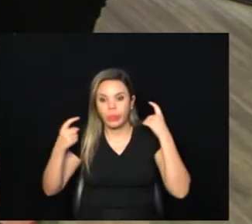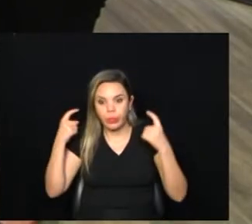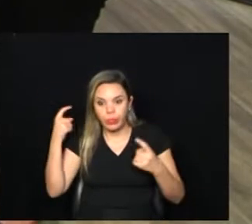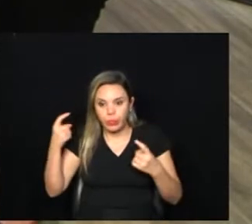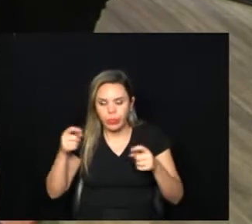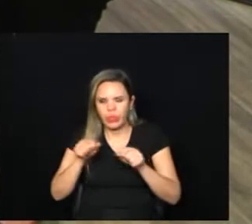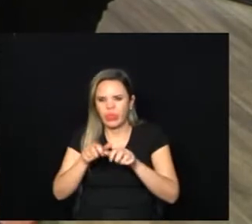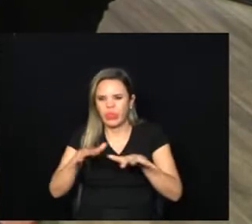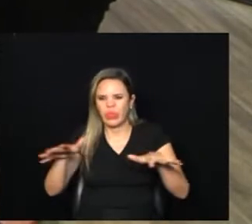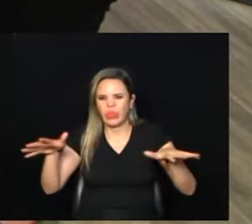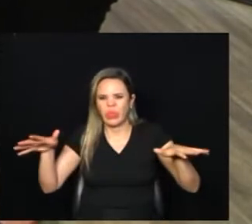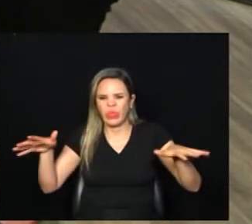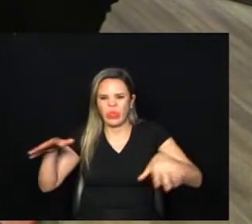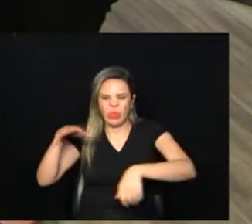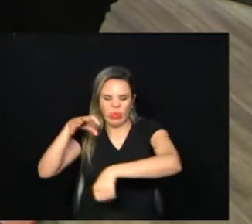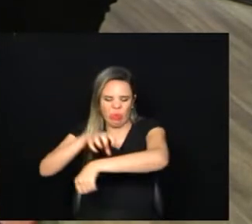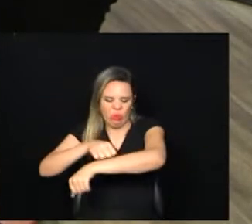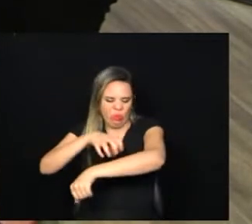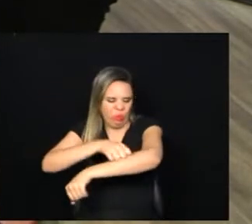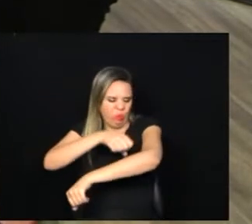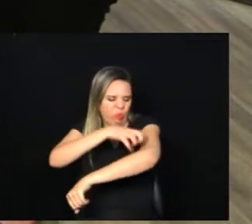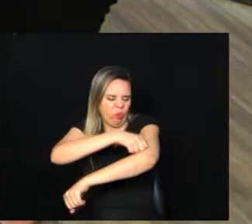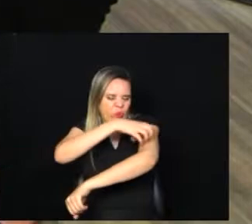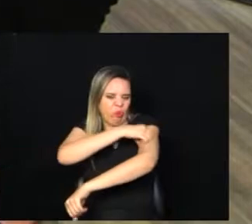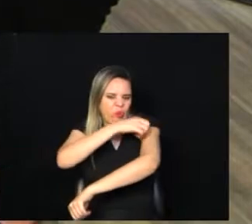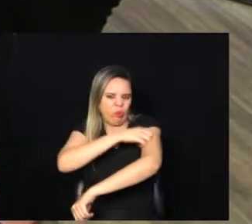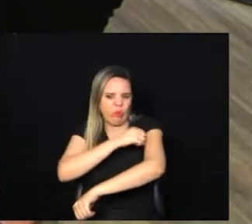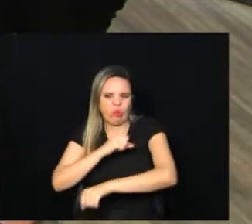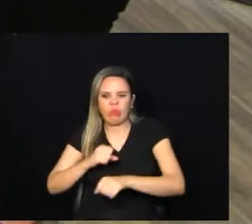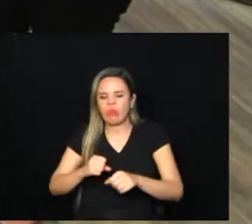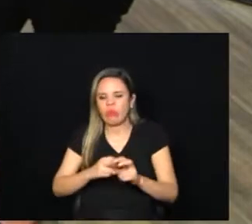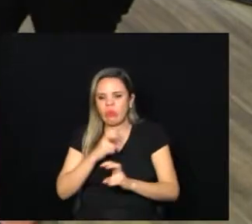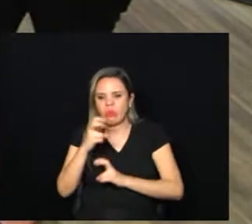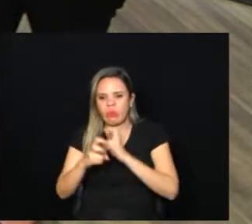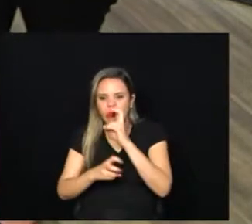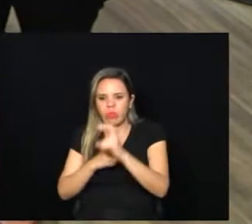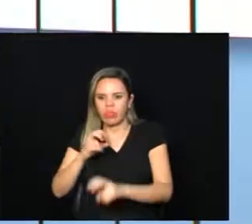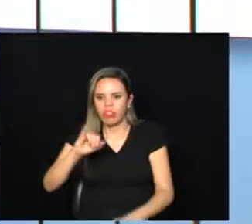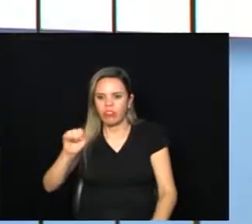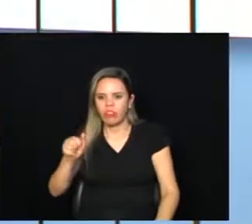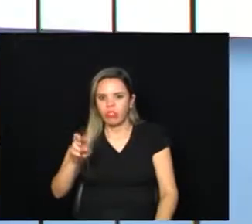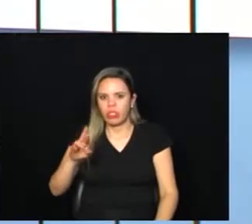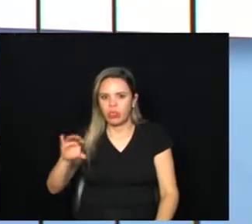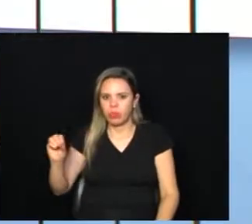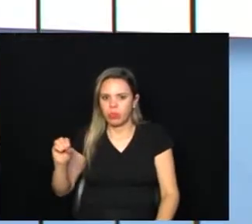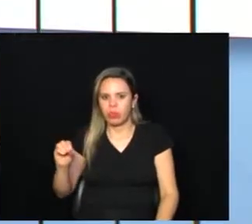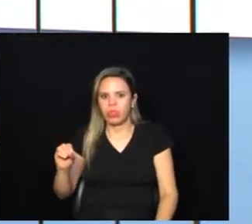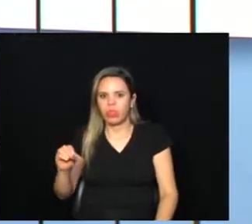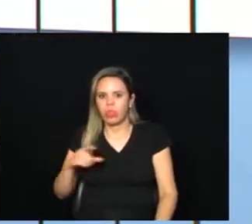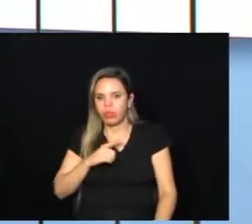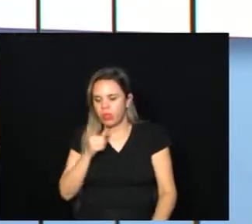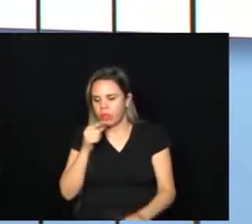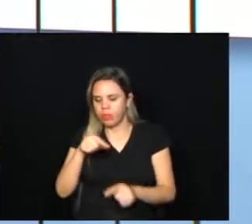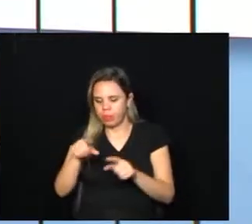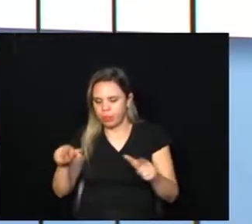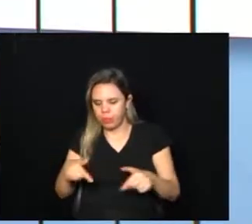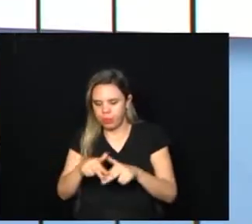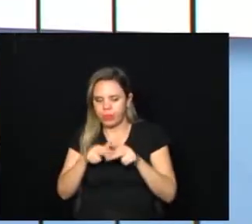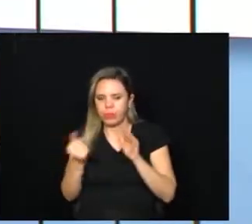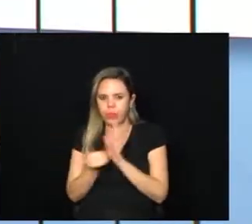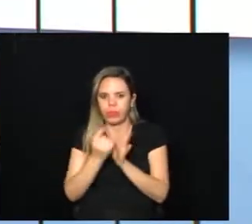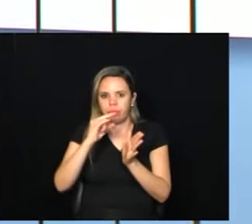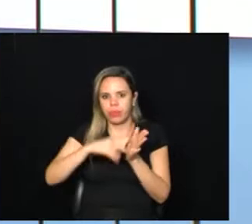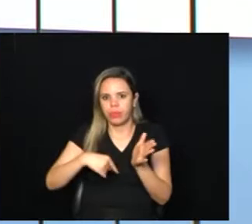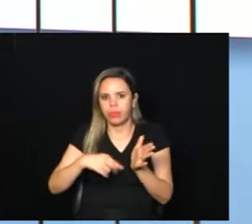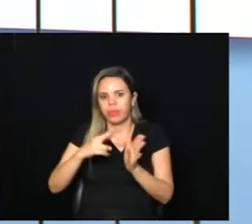a infestação de carrapatos ali no Parque das Águas do Jardim Jambeiro, no Parque Jambeiro. Por isso, ele